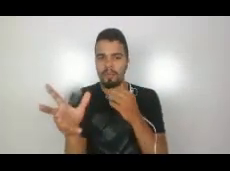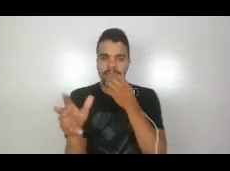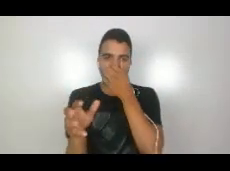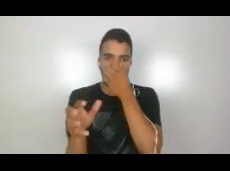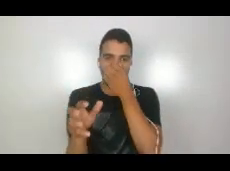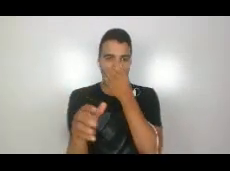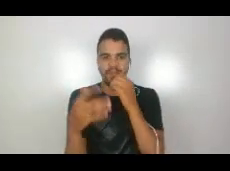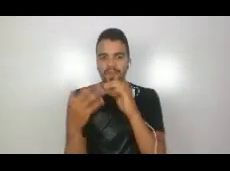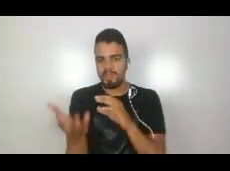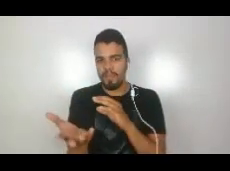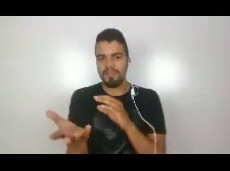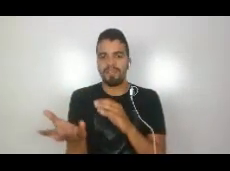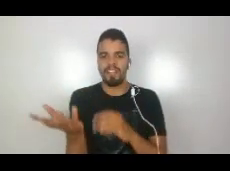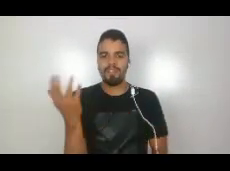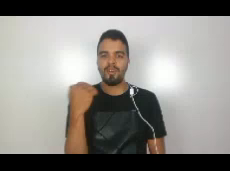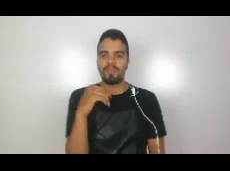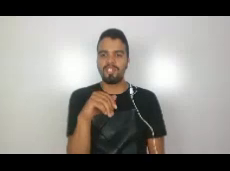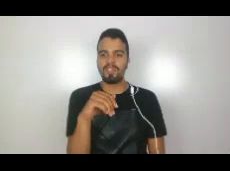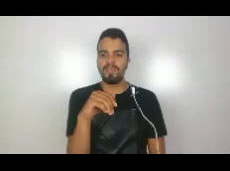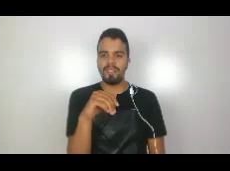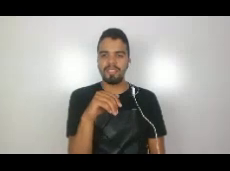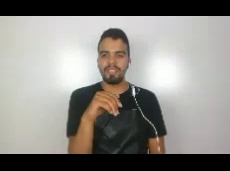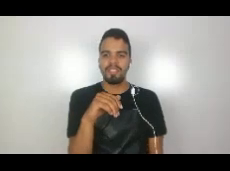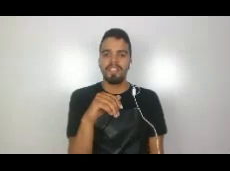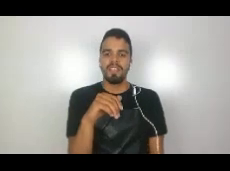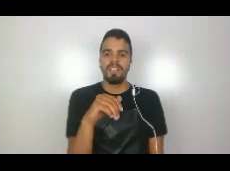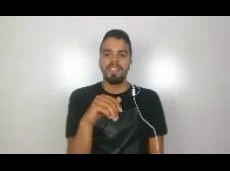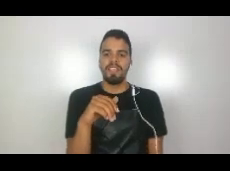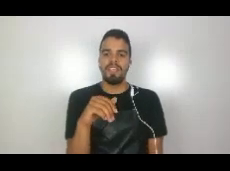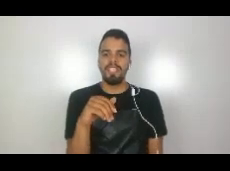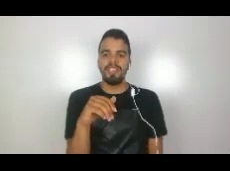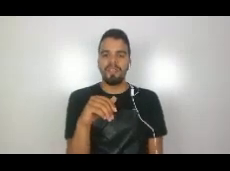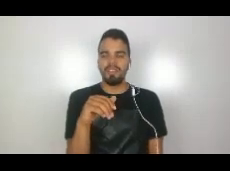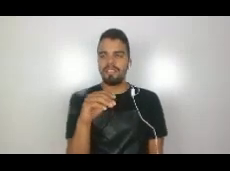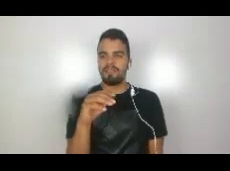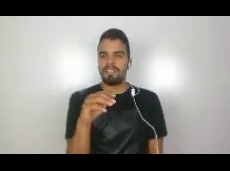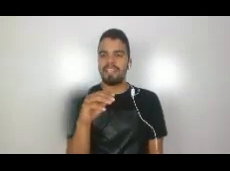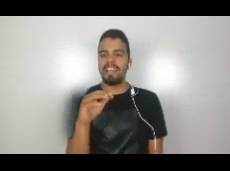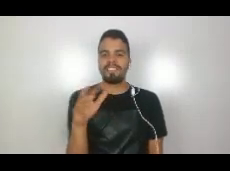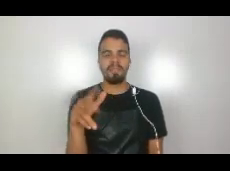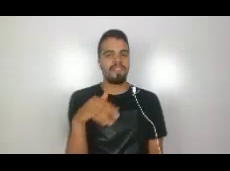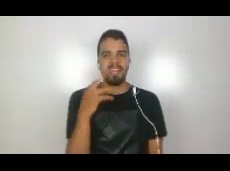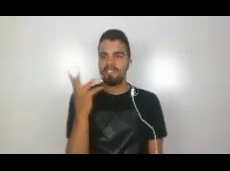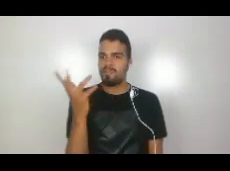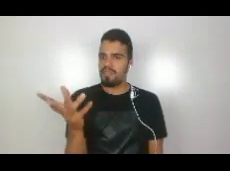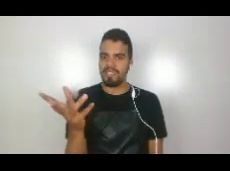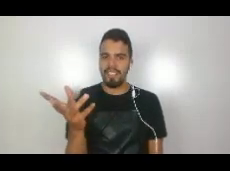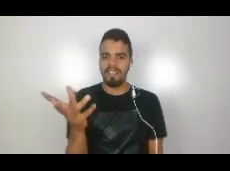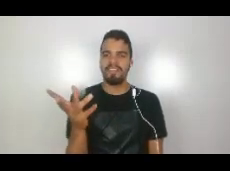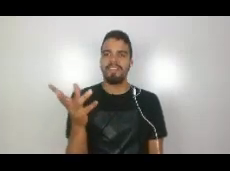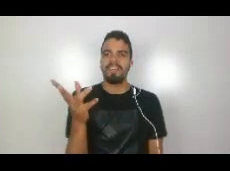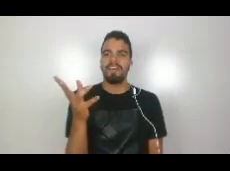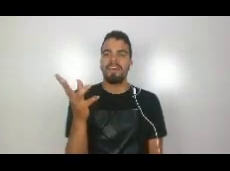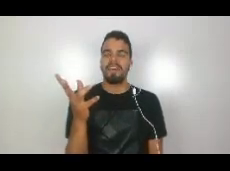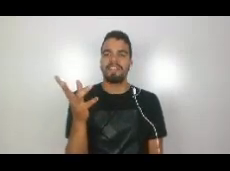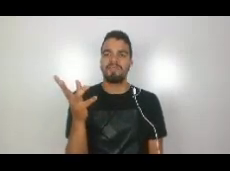são tópicos, né? Então, o próximo tópico é o tópico de cores, e nós selecionamos várias cores,